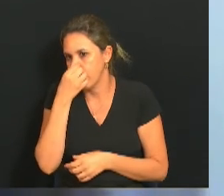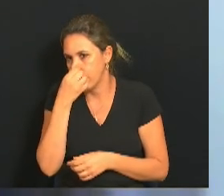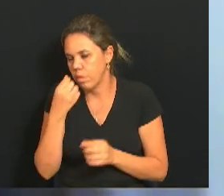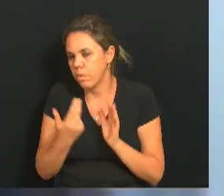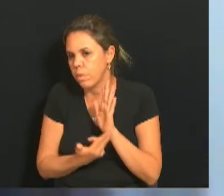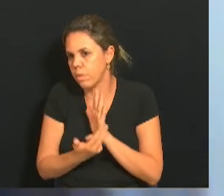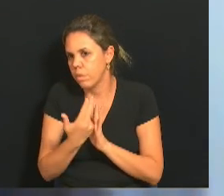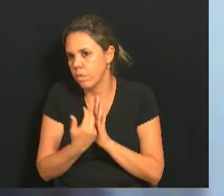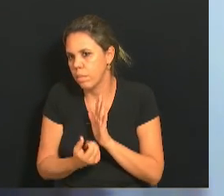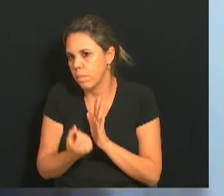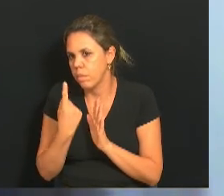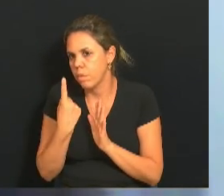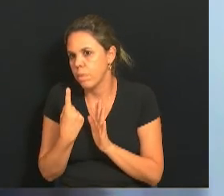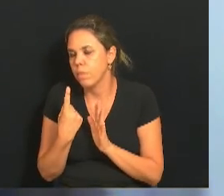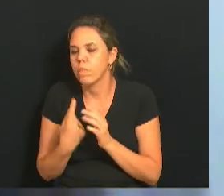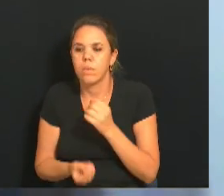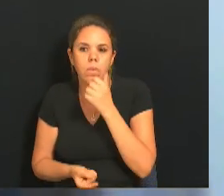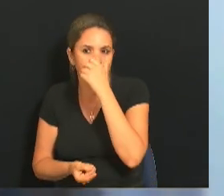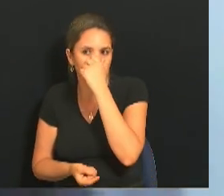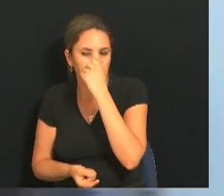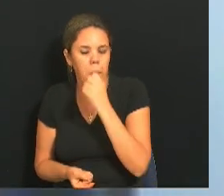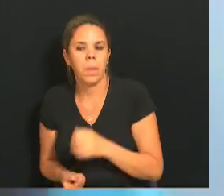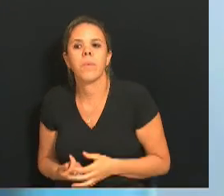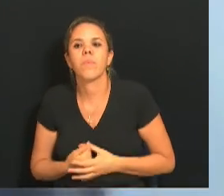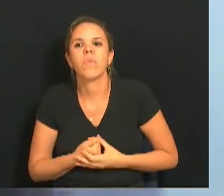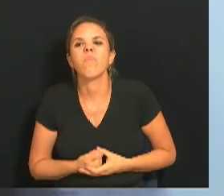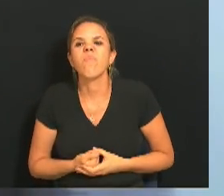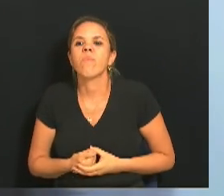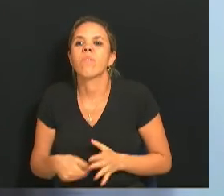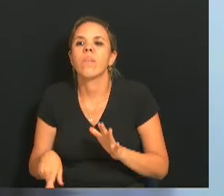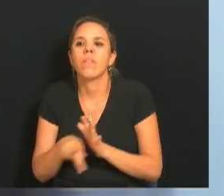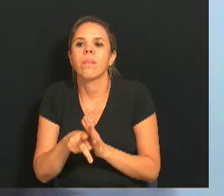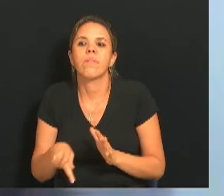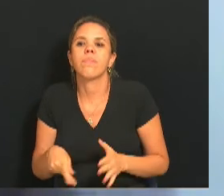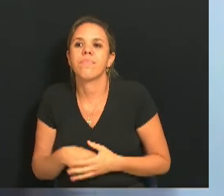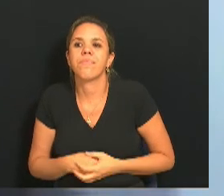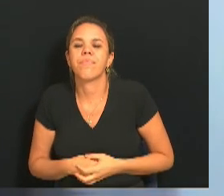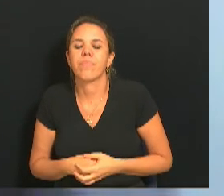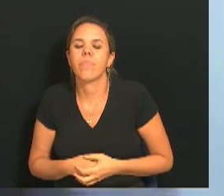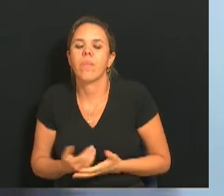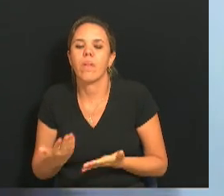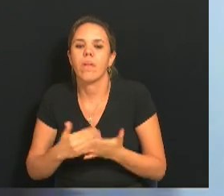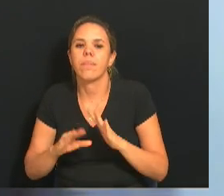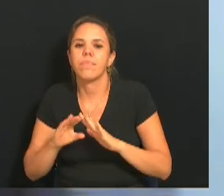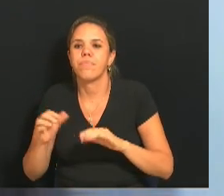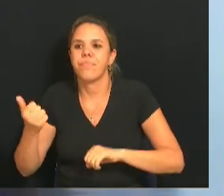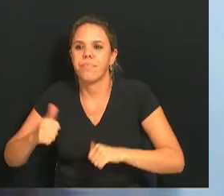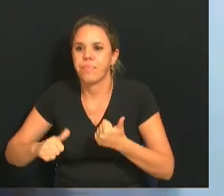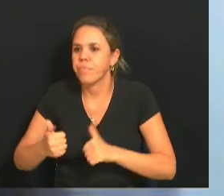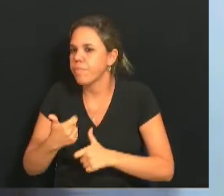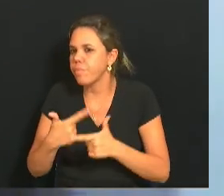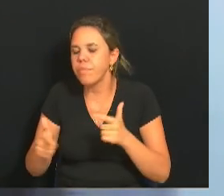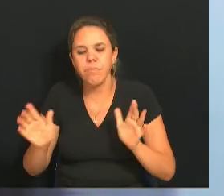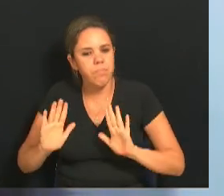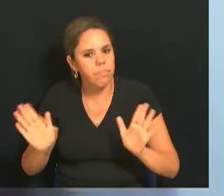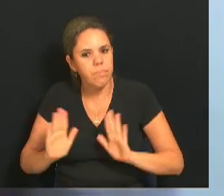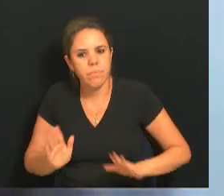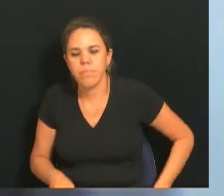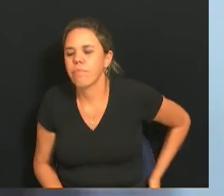charge é algo indicado pela própria diretriz curricular, a avaliação não tinha nenhum problema do ponto de